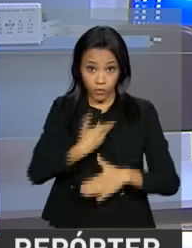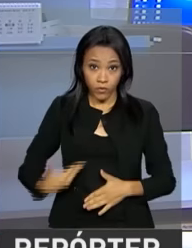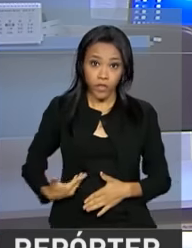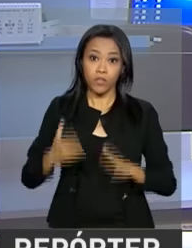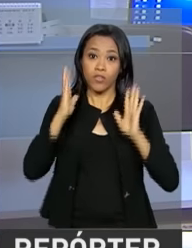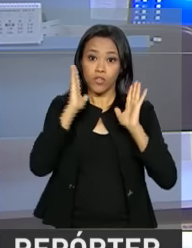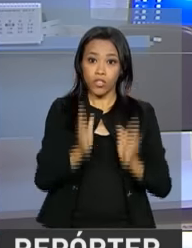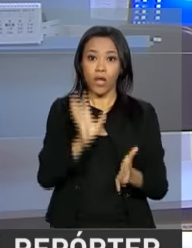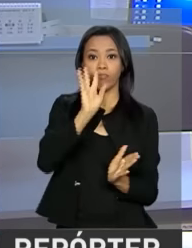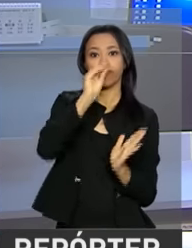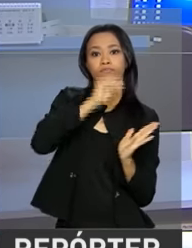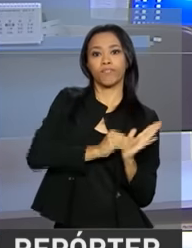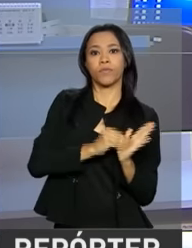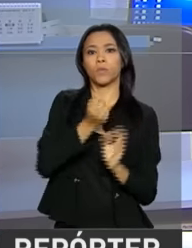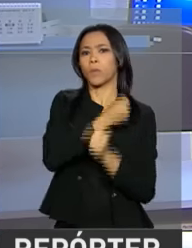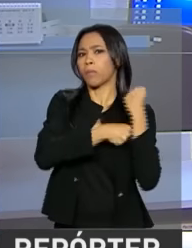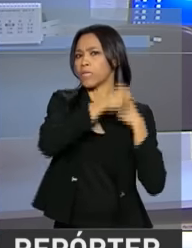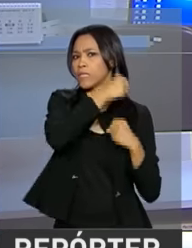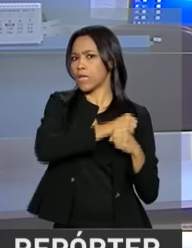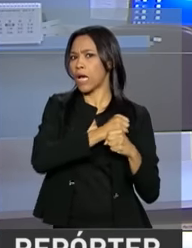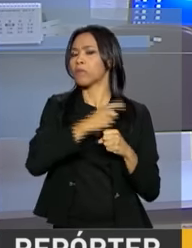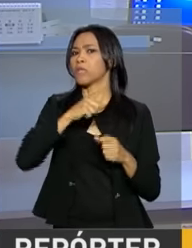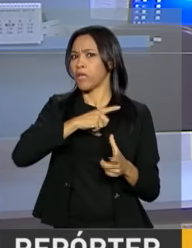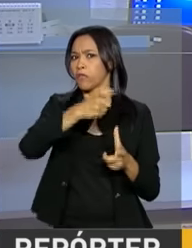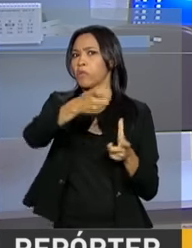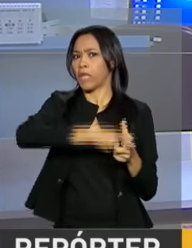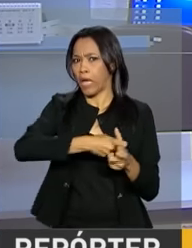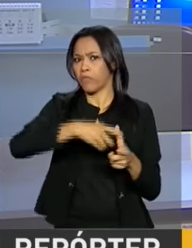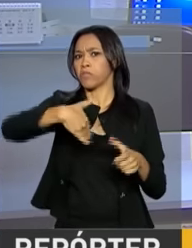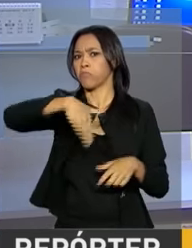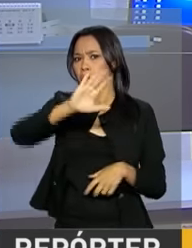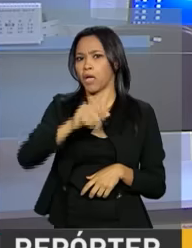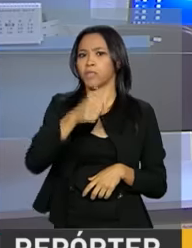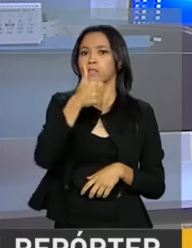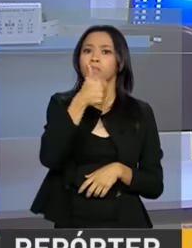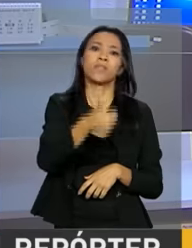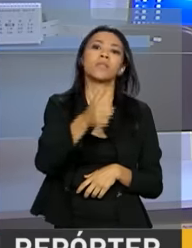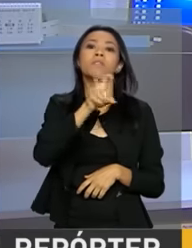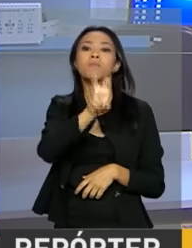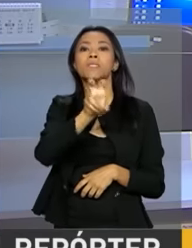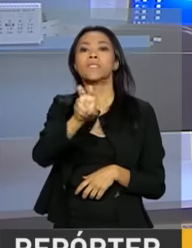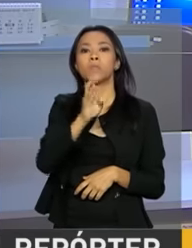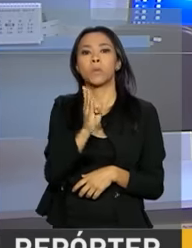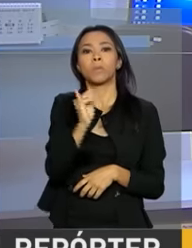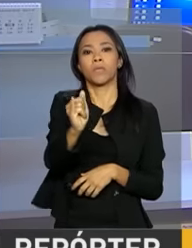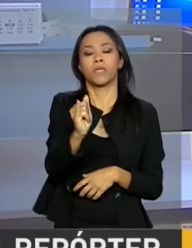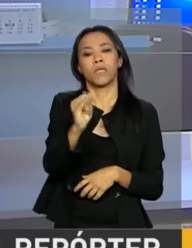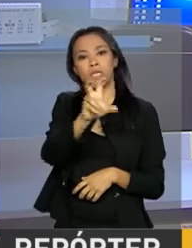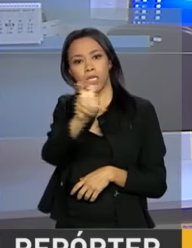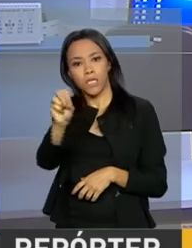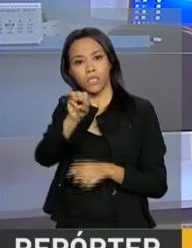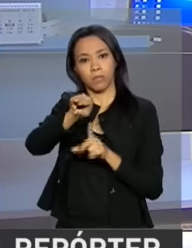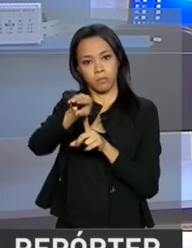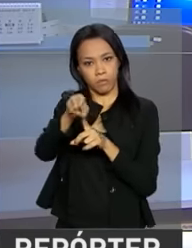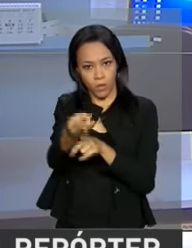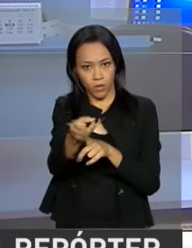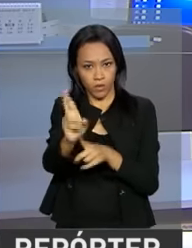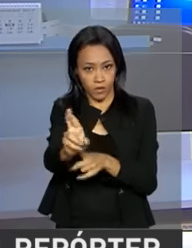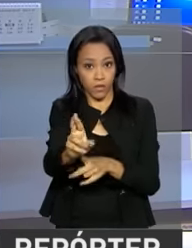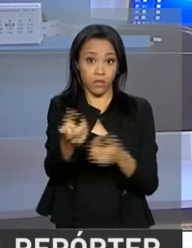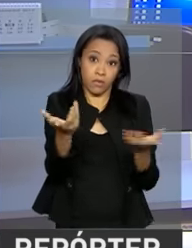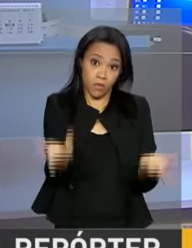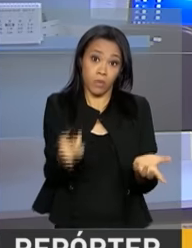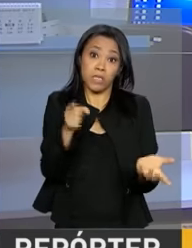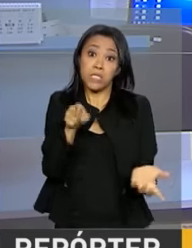registraram no ano passado um déficit primário de mais de R 155 bilhões e meio deais o